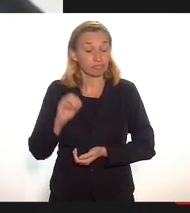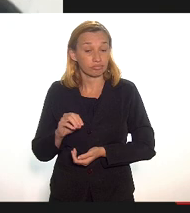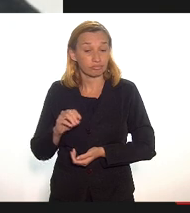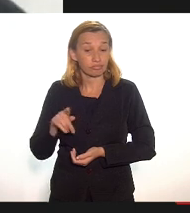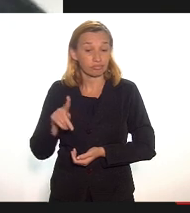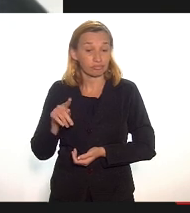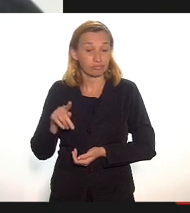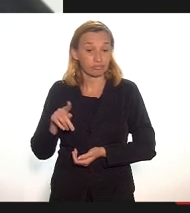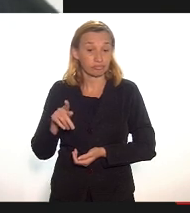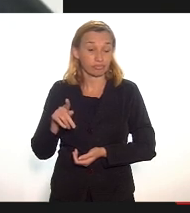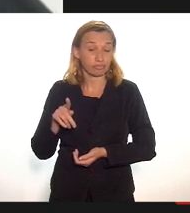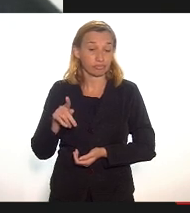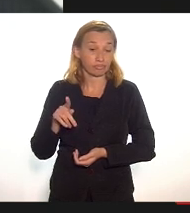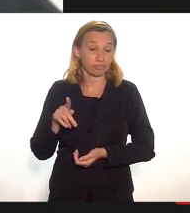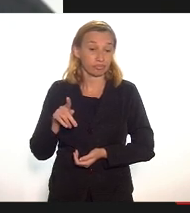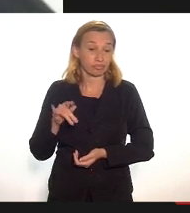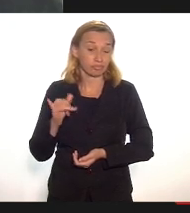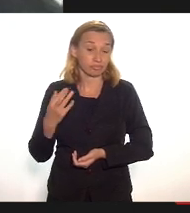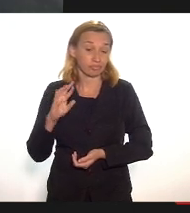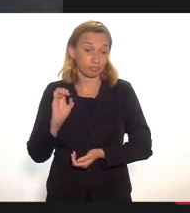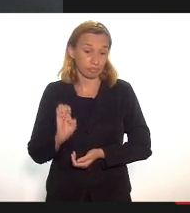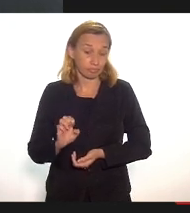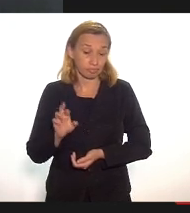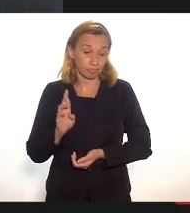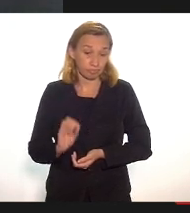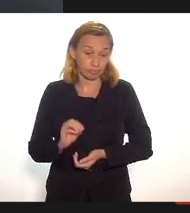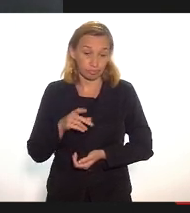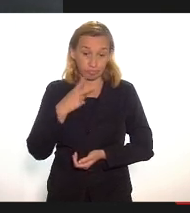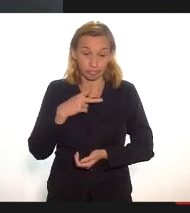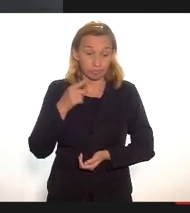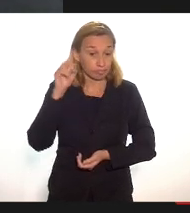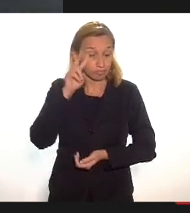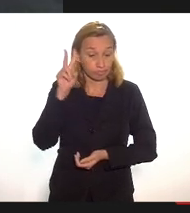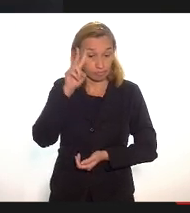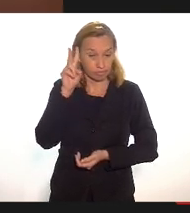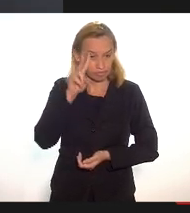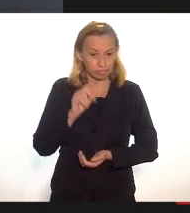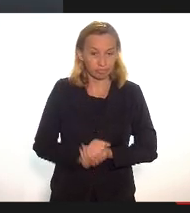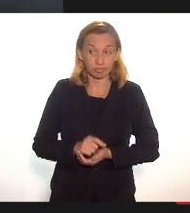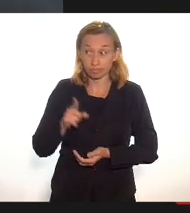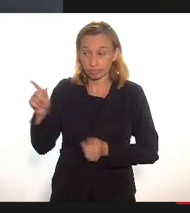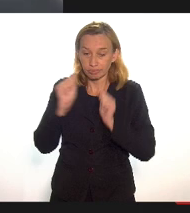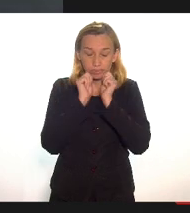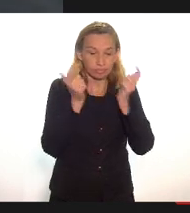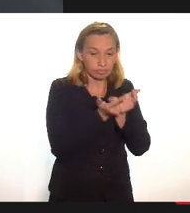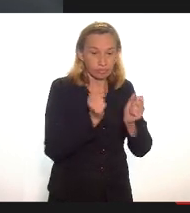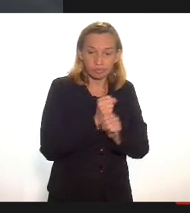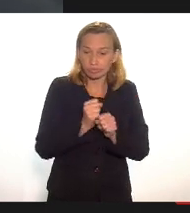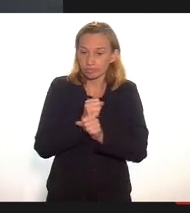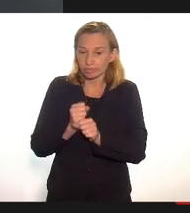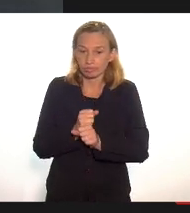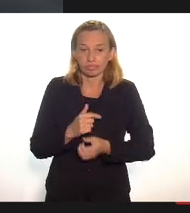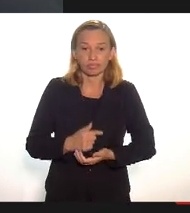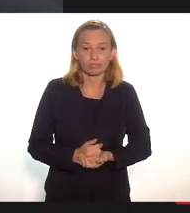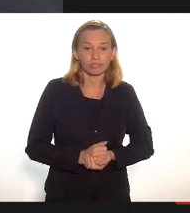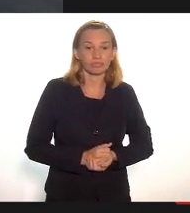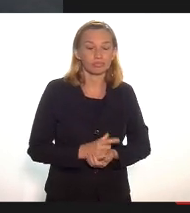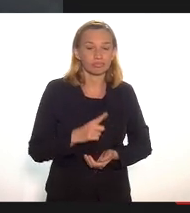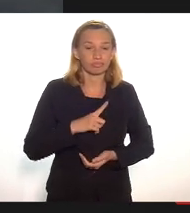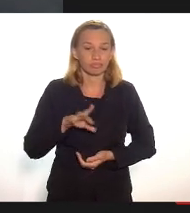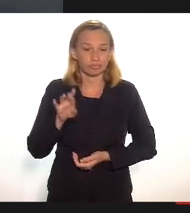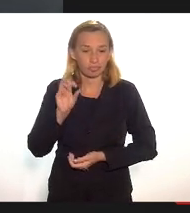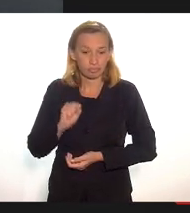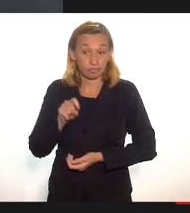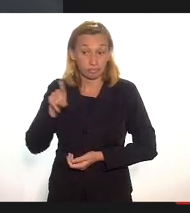eu estava me lembrando, Rejane, na própria Assembleia Legislativa, durante esses anos todos, eu estive com a Cris lá